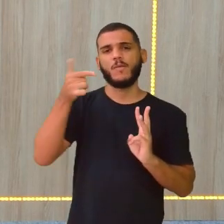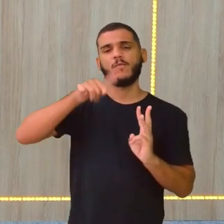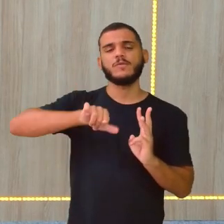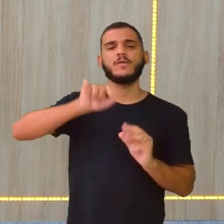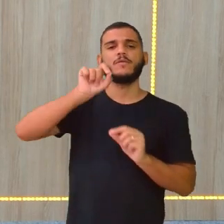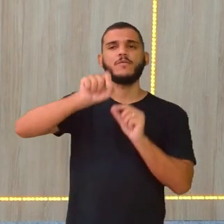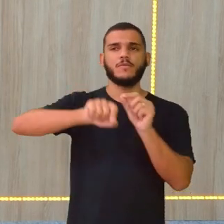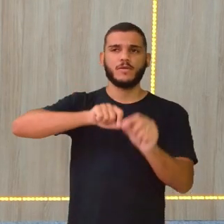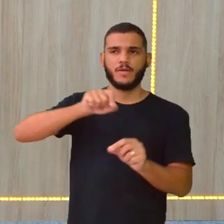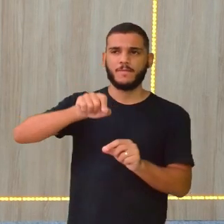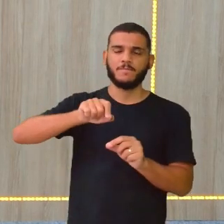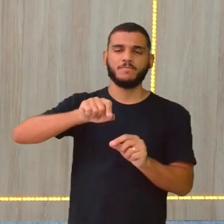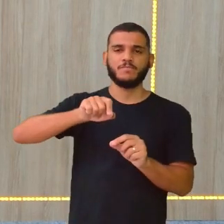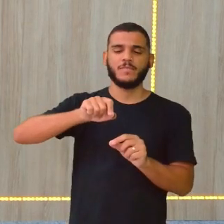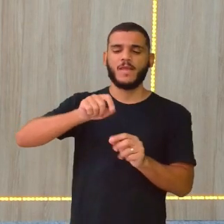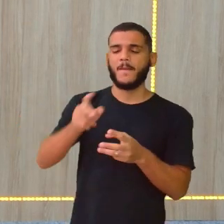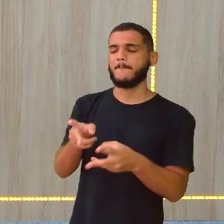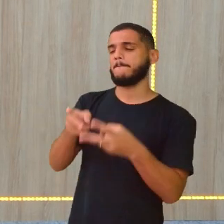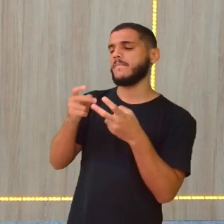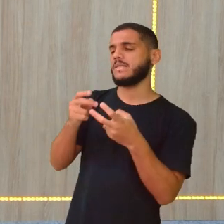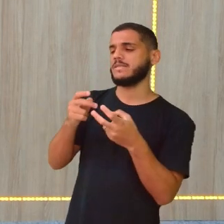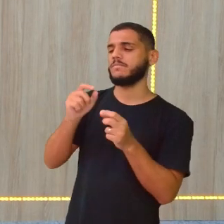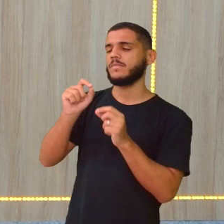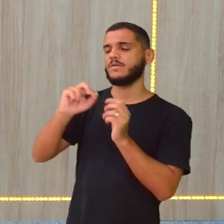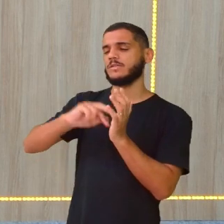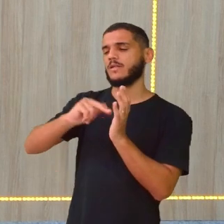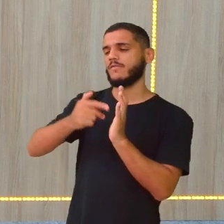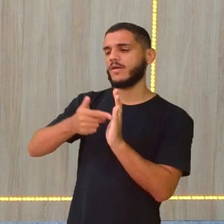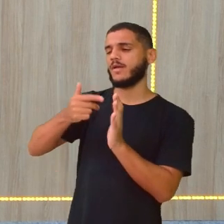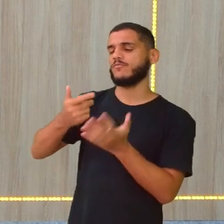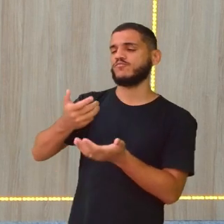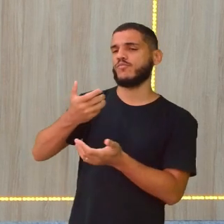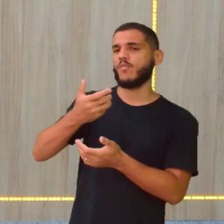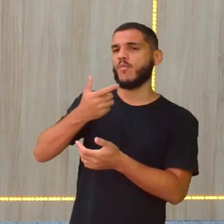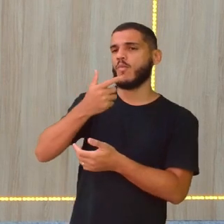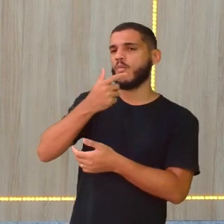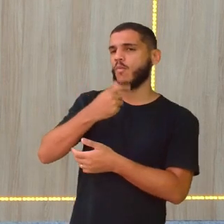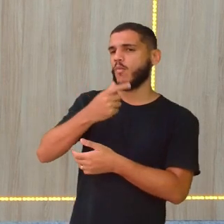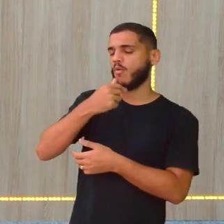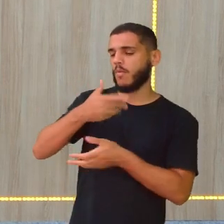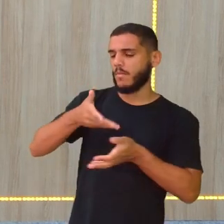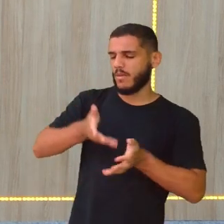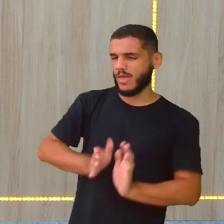conseguem interpretar os sinais de que o menino rei dos judeus